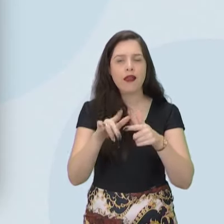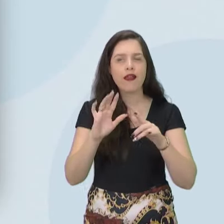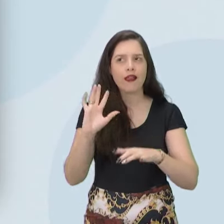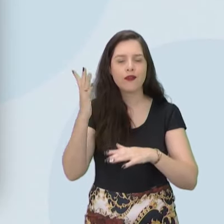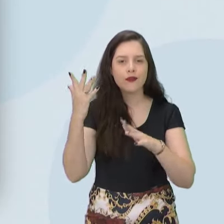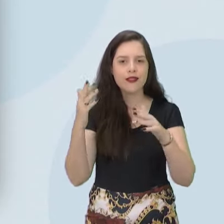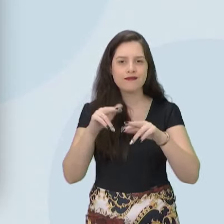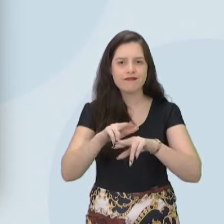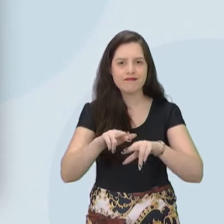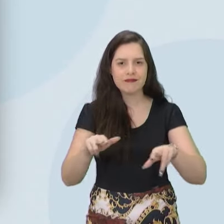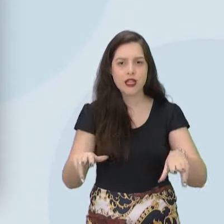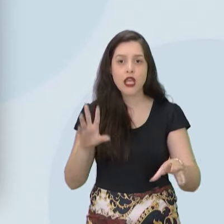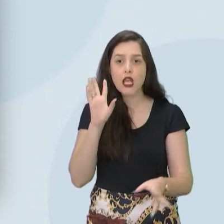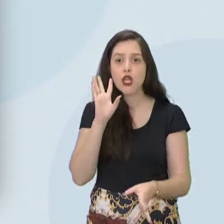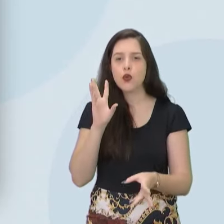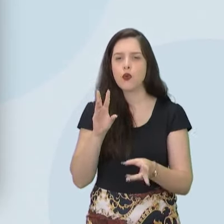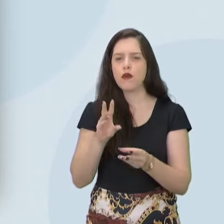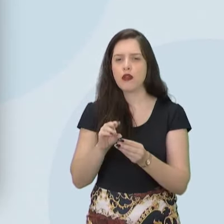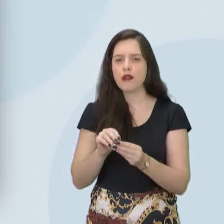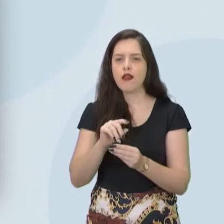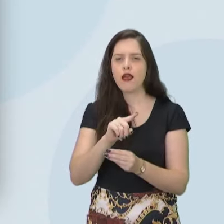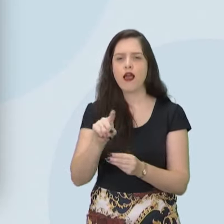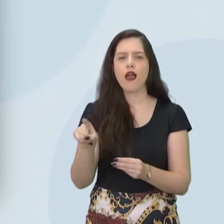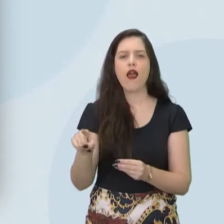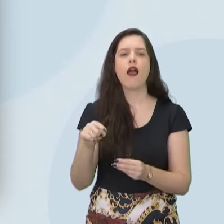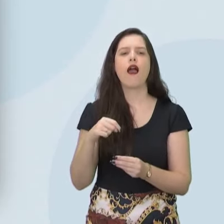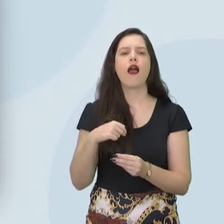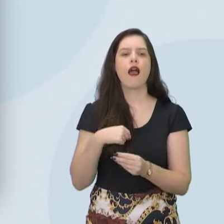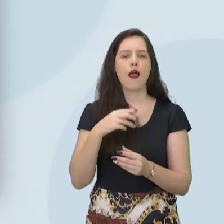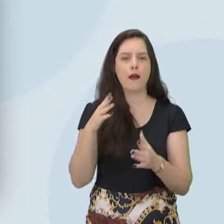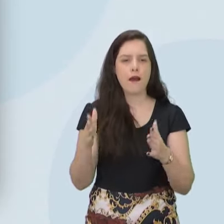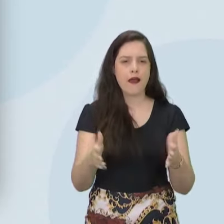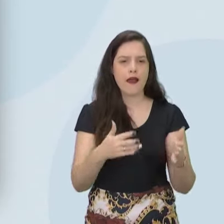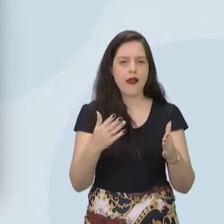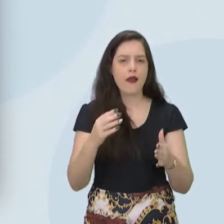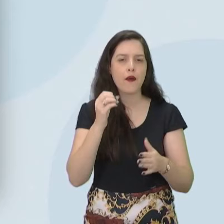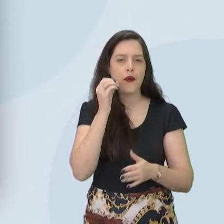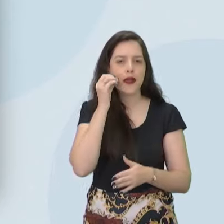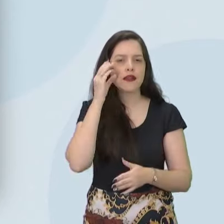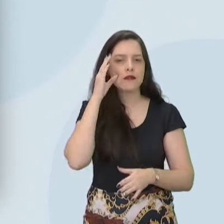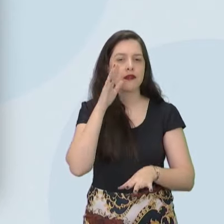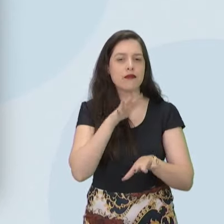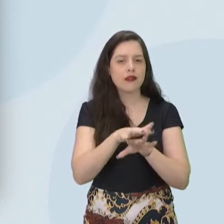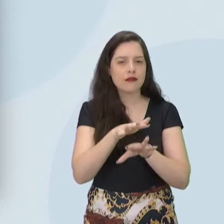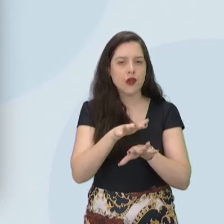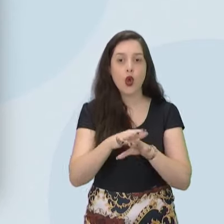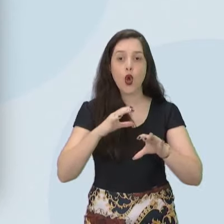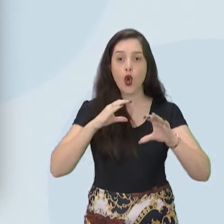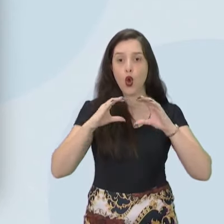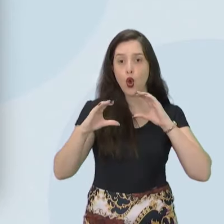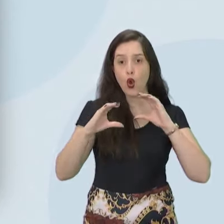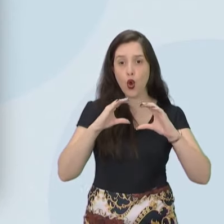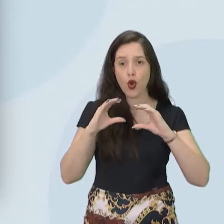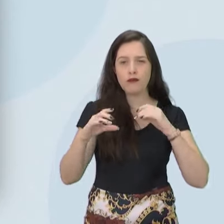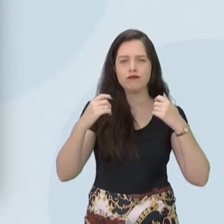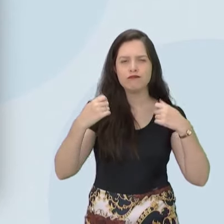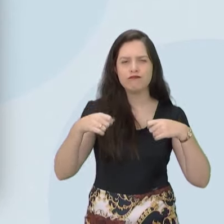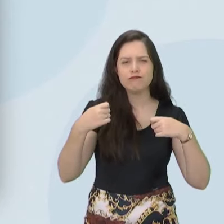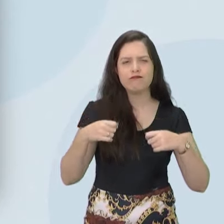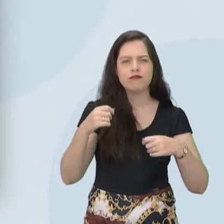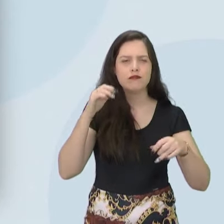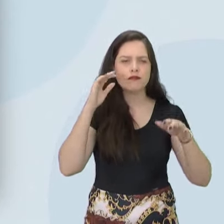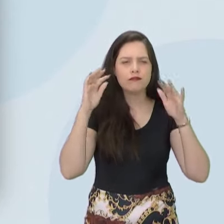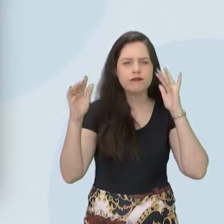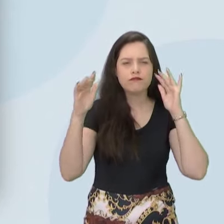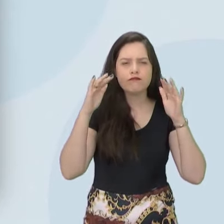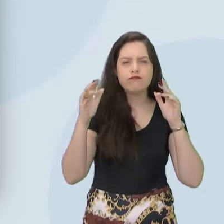diversas, incluindo aqueles que permitam a produção de novos conhecimentos matemáticos, comunicando com precisão suas ações e